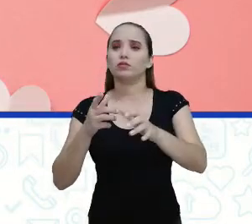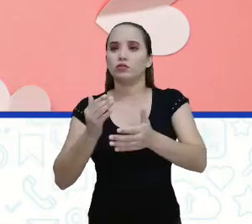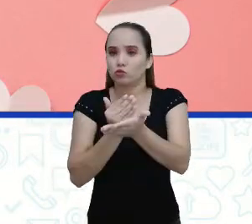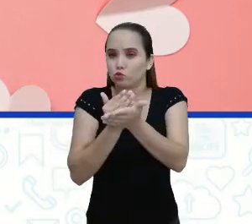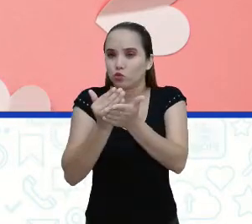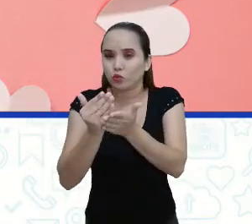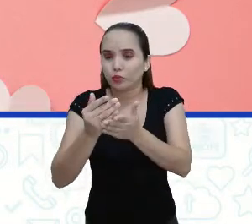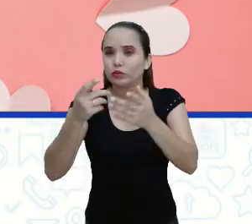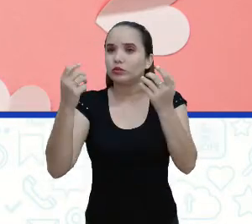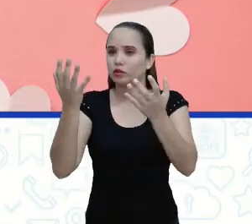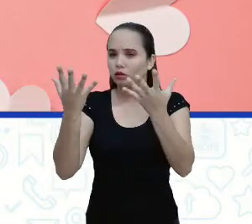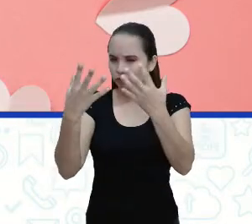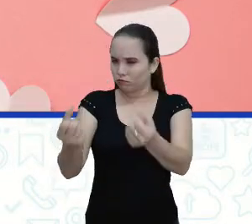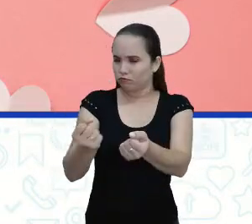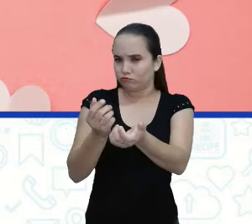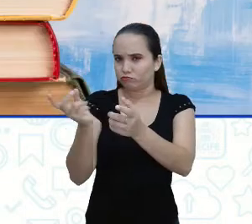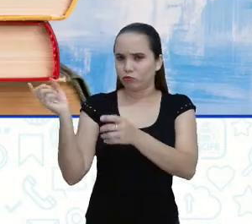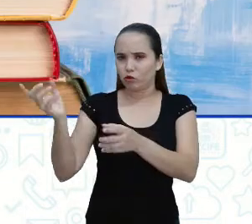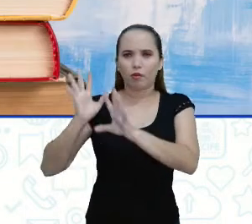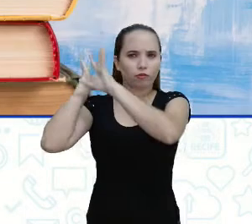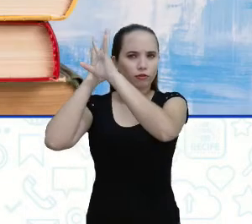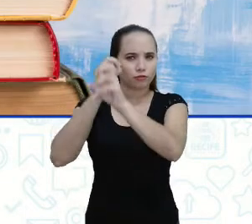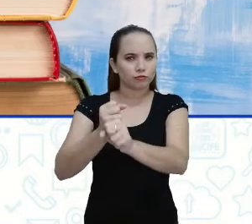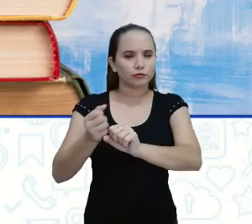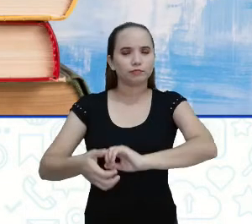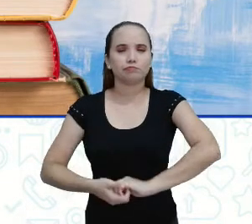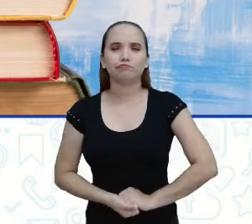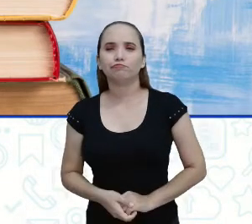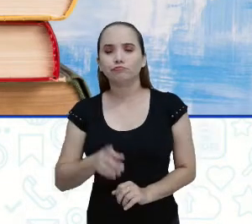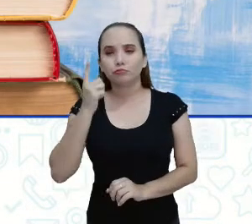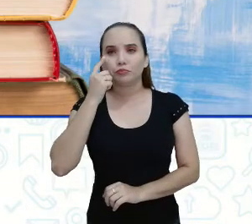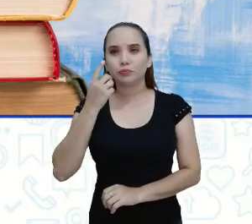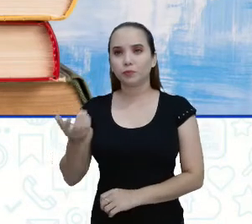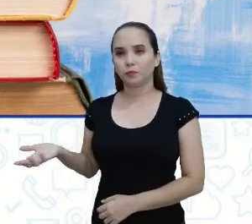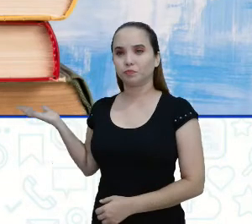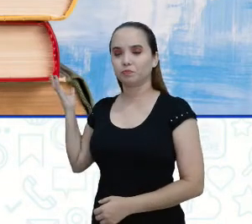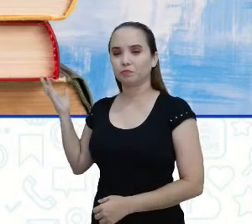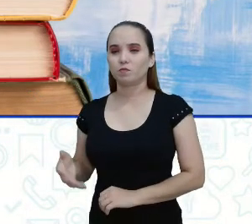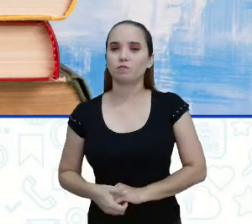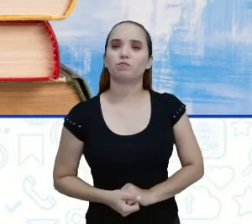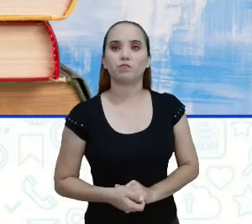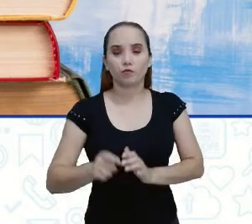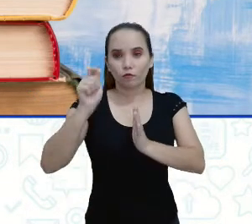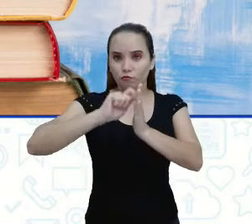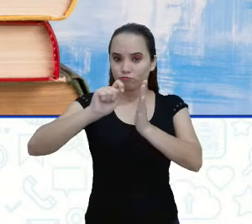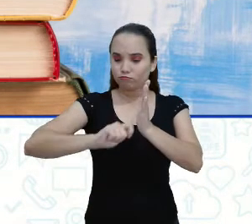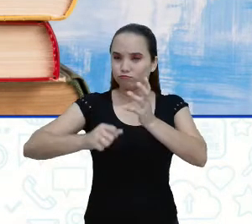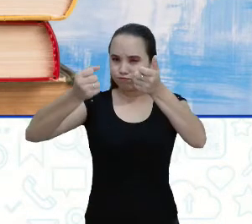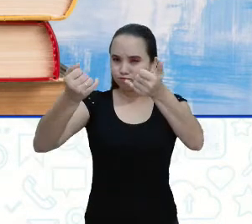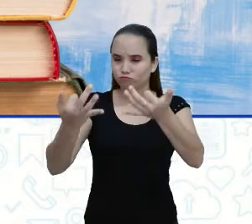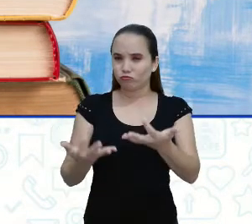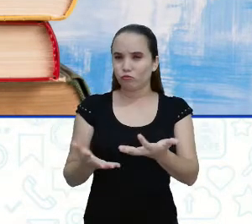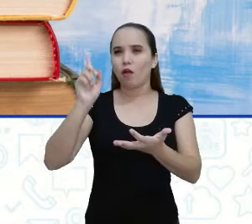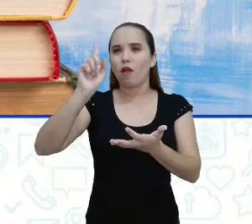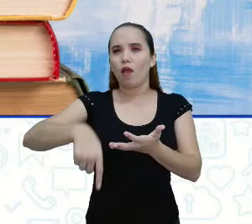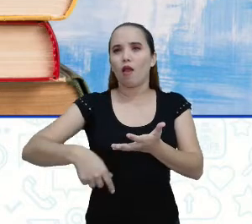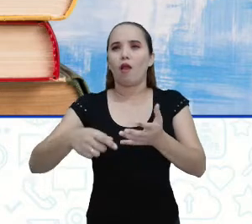o conceito de descrição? A descrição é o ato de expor